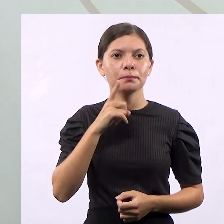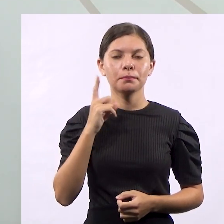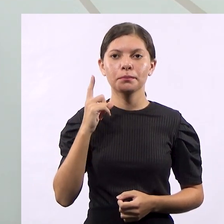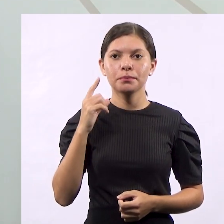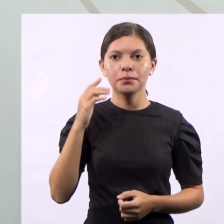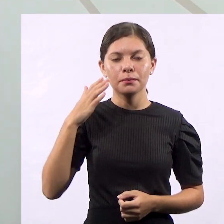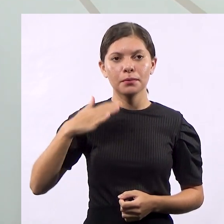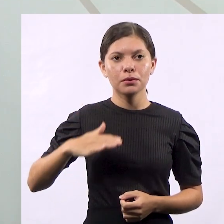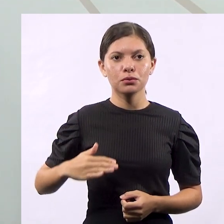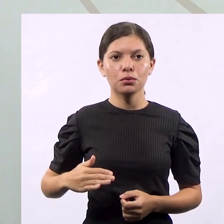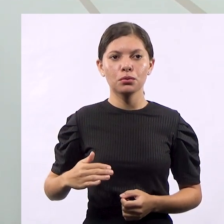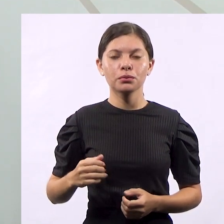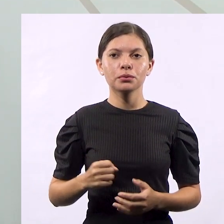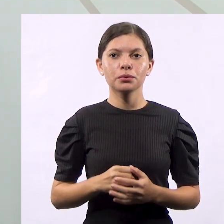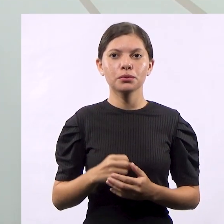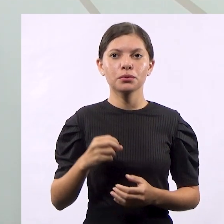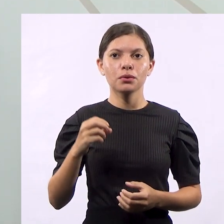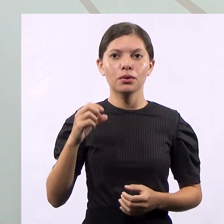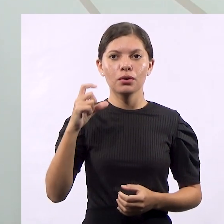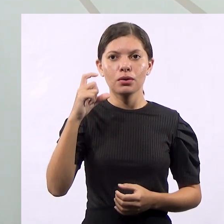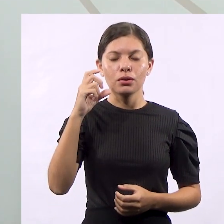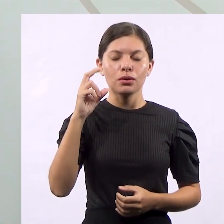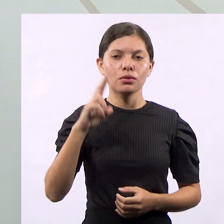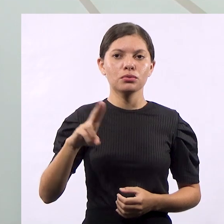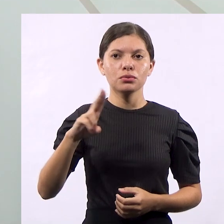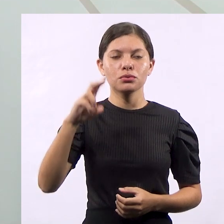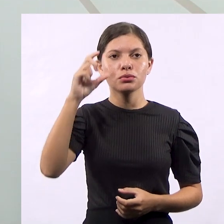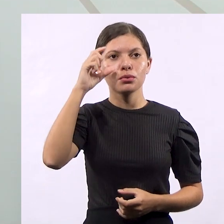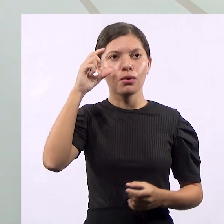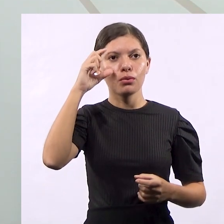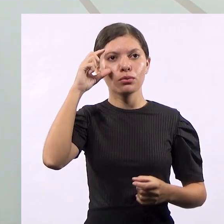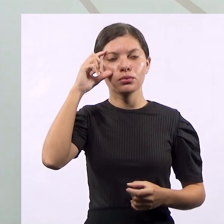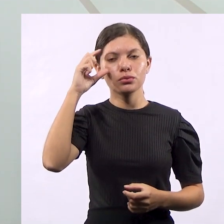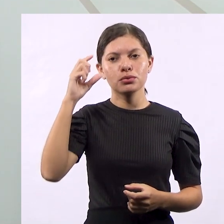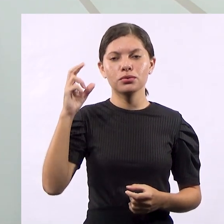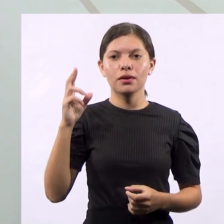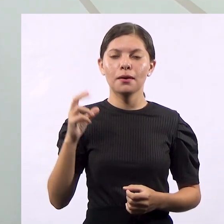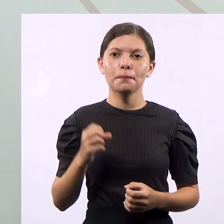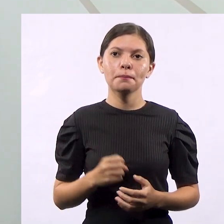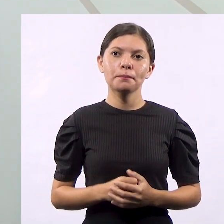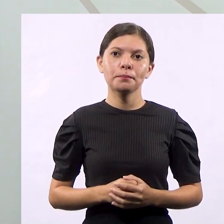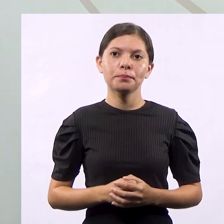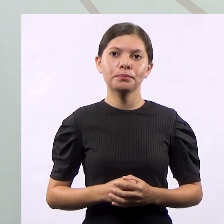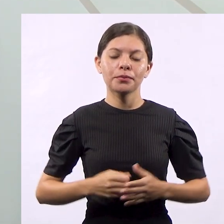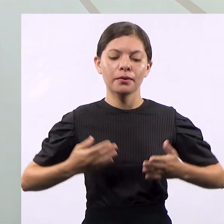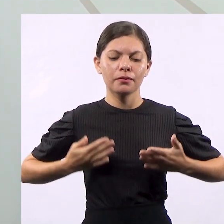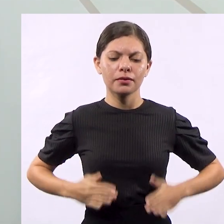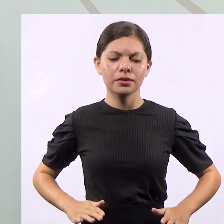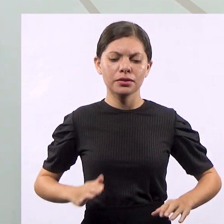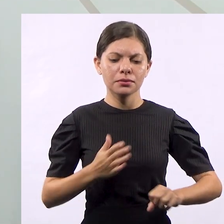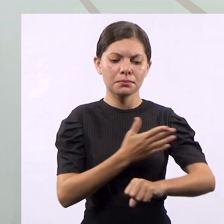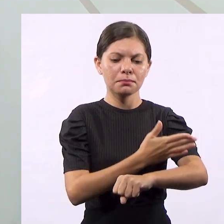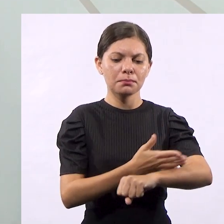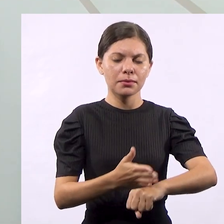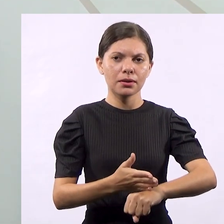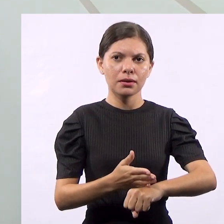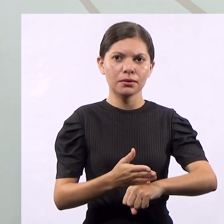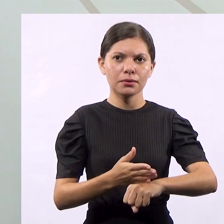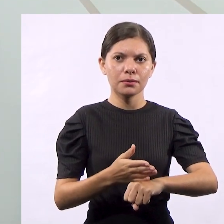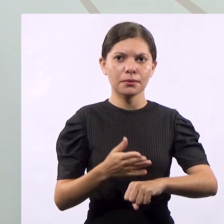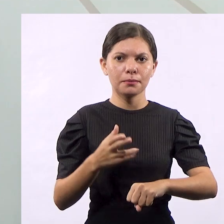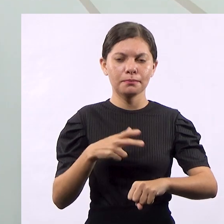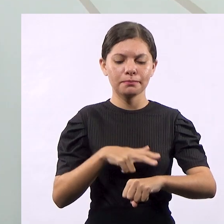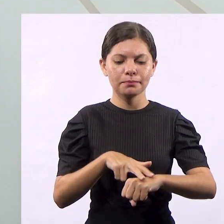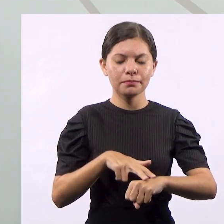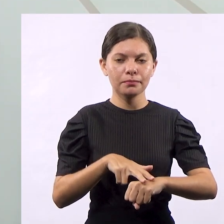usando óculos, estou usando um vestido branco com figuras na cor vermelha e